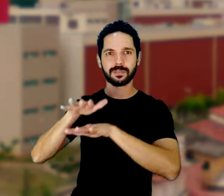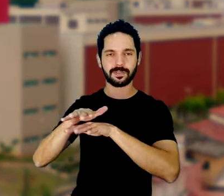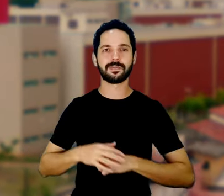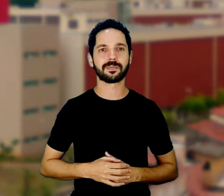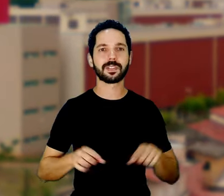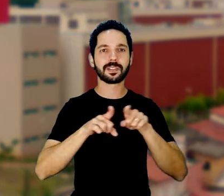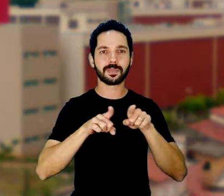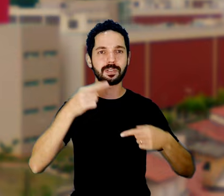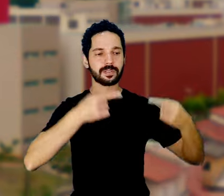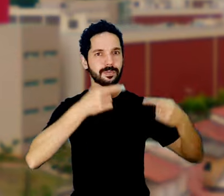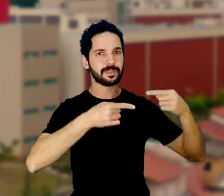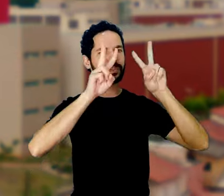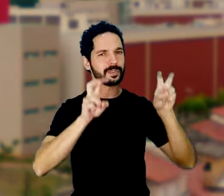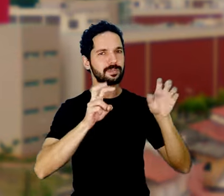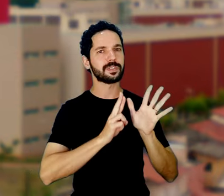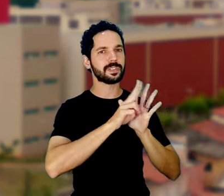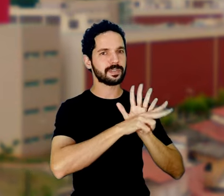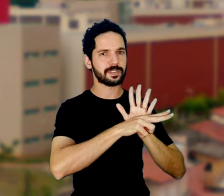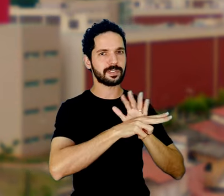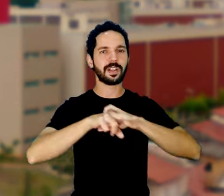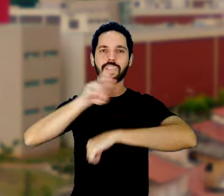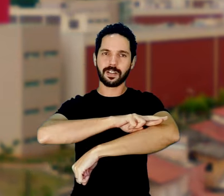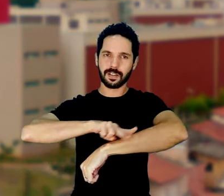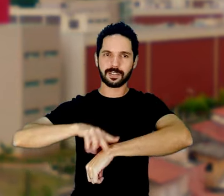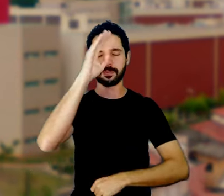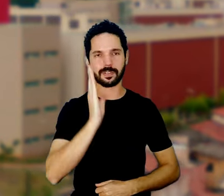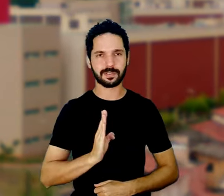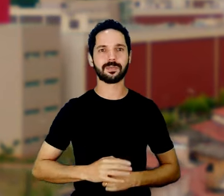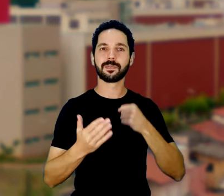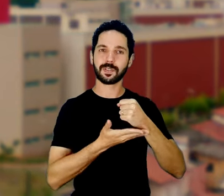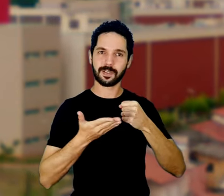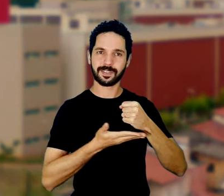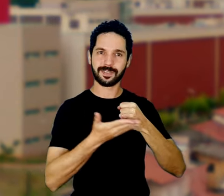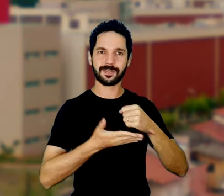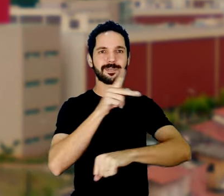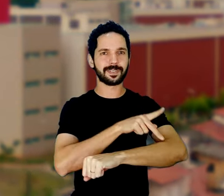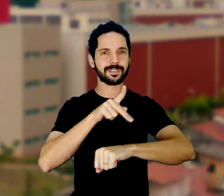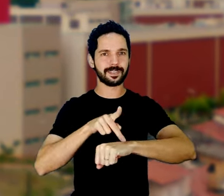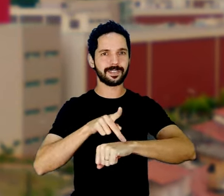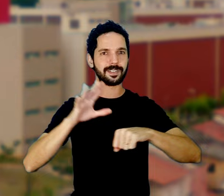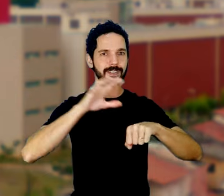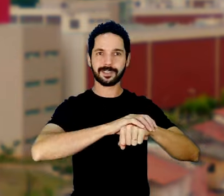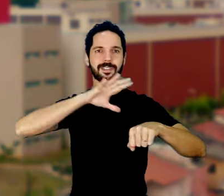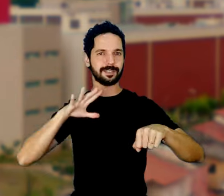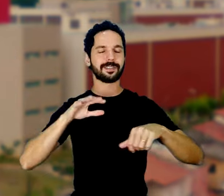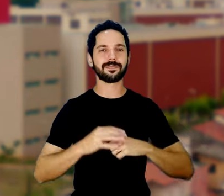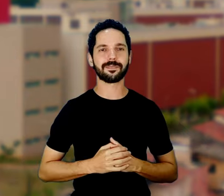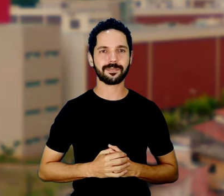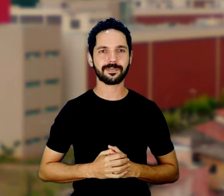inclusiva e a discussão sobre a diversidade étnico-racial brasileira, embasadas na pedagogia